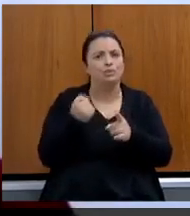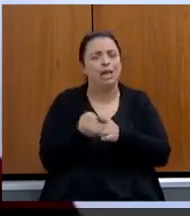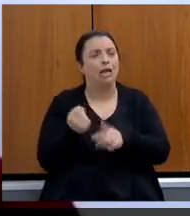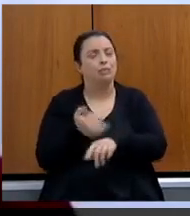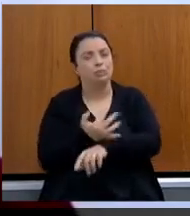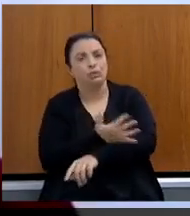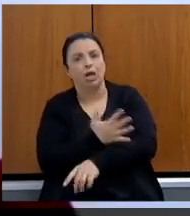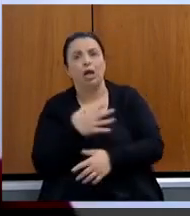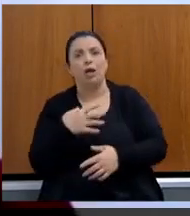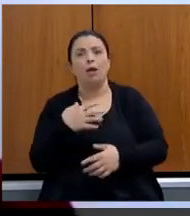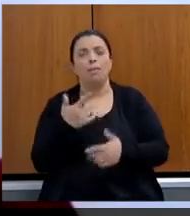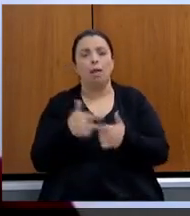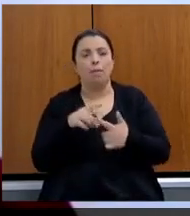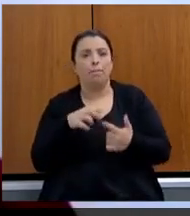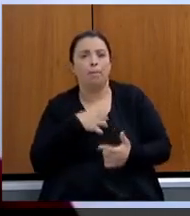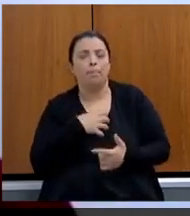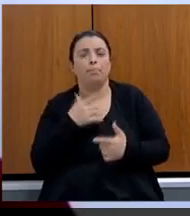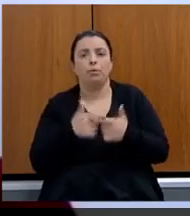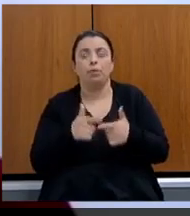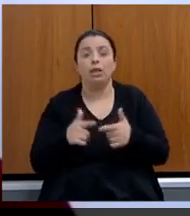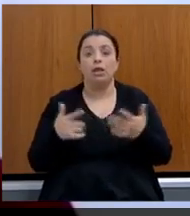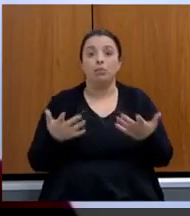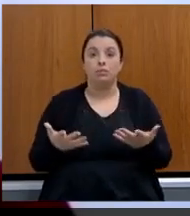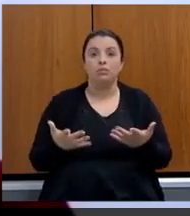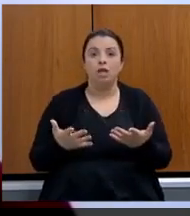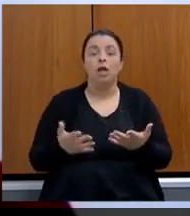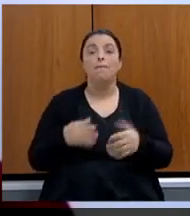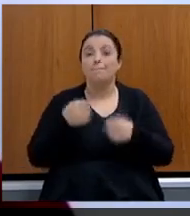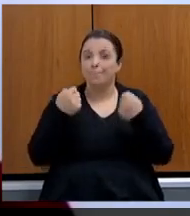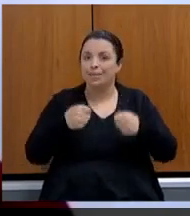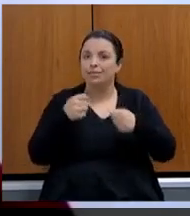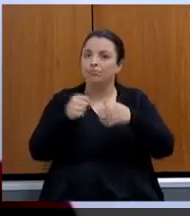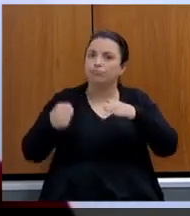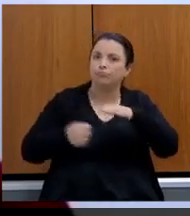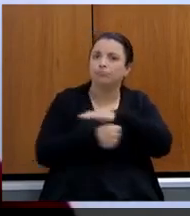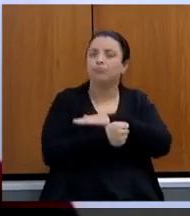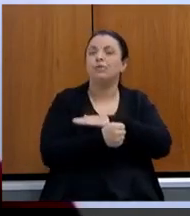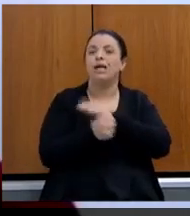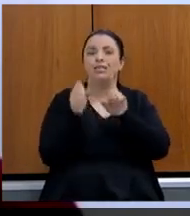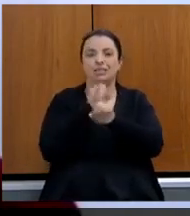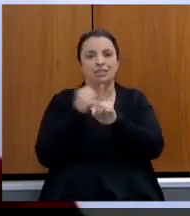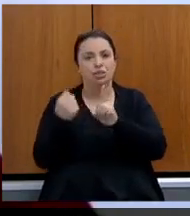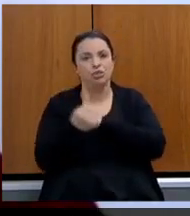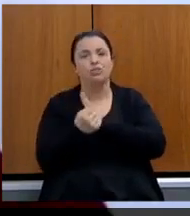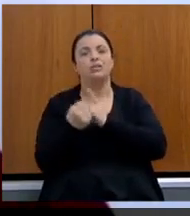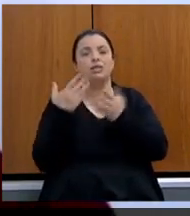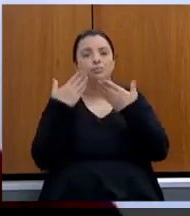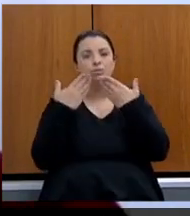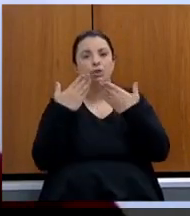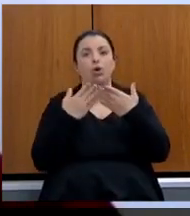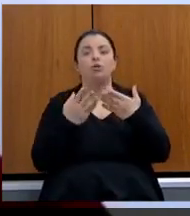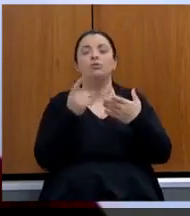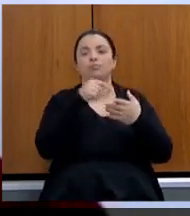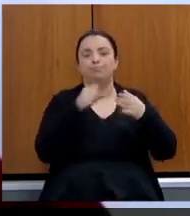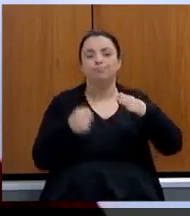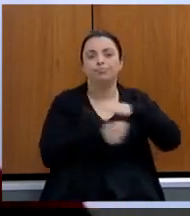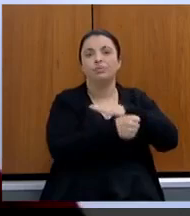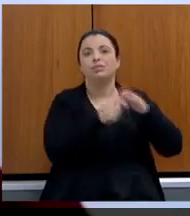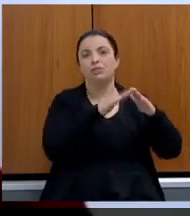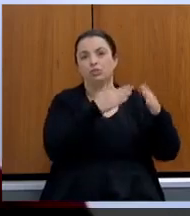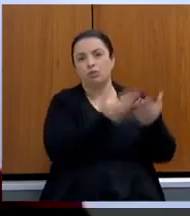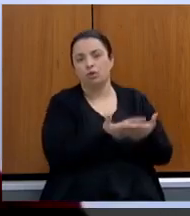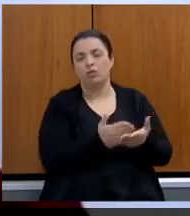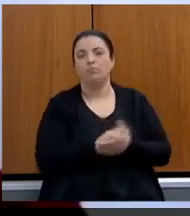mais do que nunca fica claro a necessidade de mudanças essenciais nas escolas São Paulo e obrigado